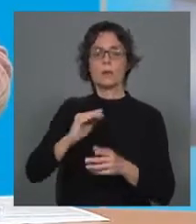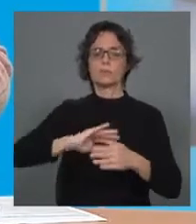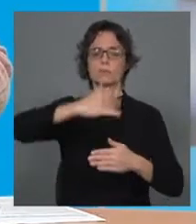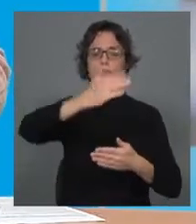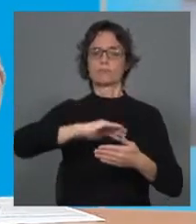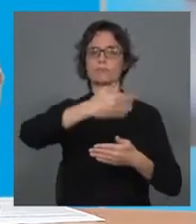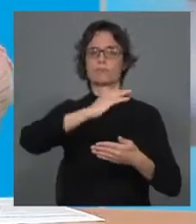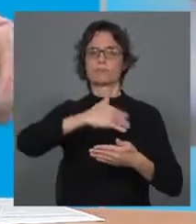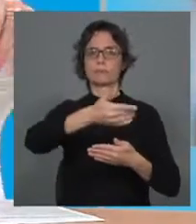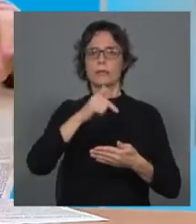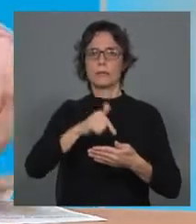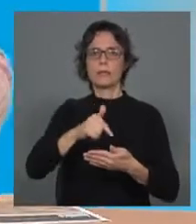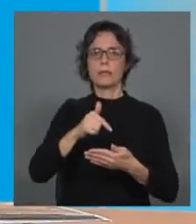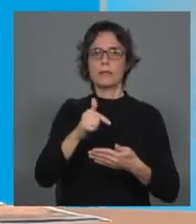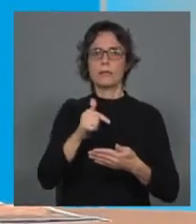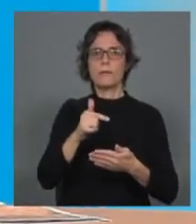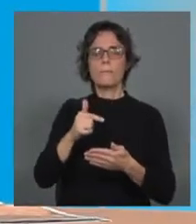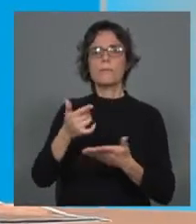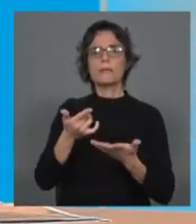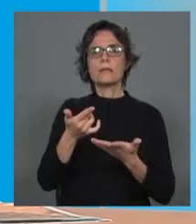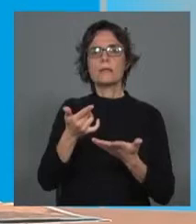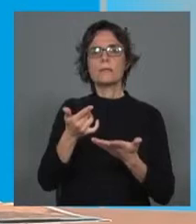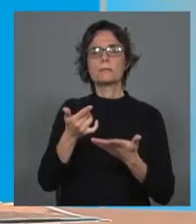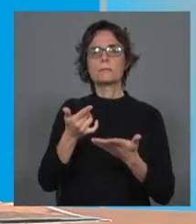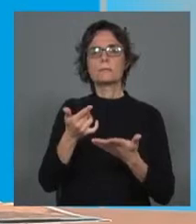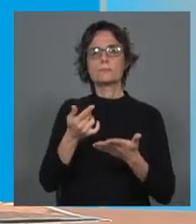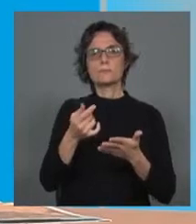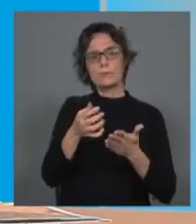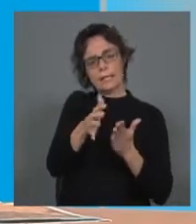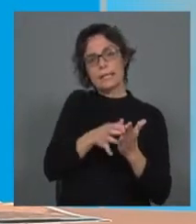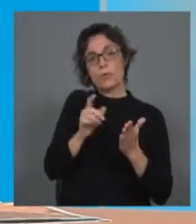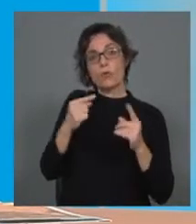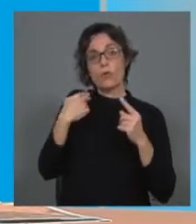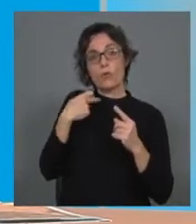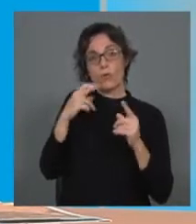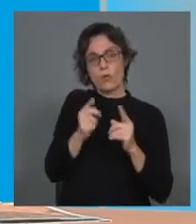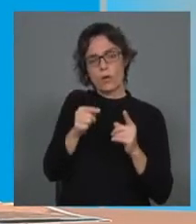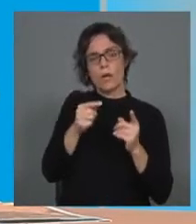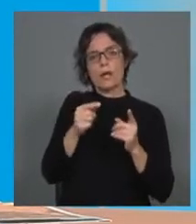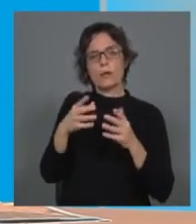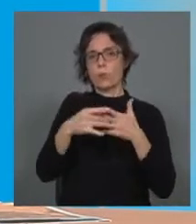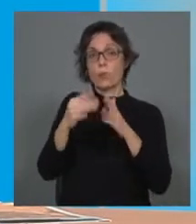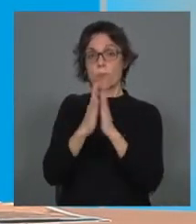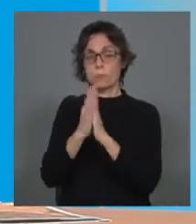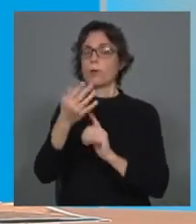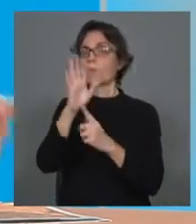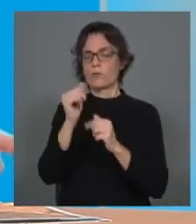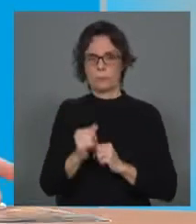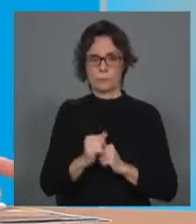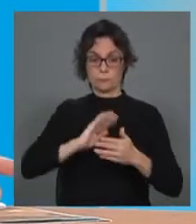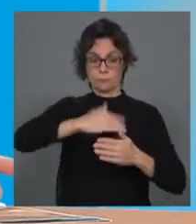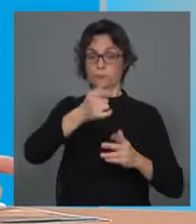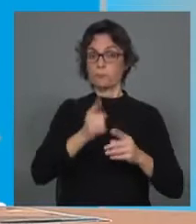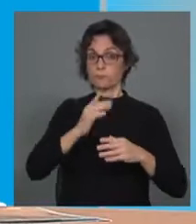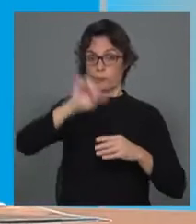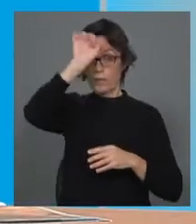líderes religiosos para escreverem um pequeno texto em cada mês. Então, por exemplo, o calendário começa no